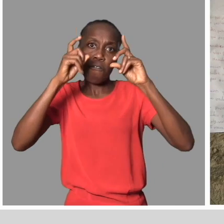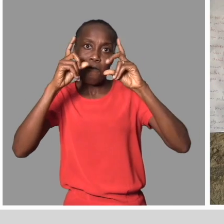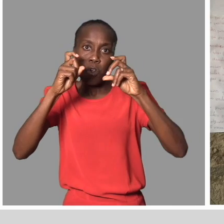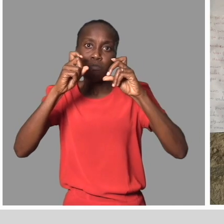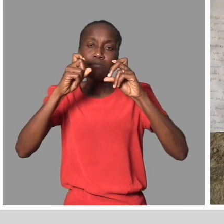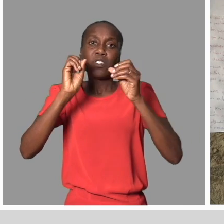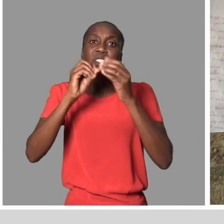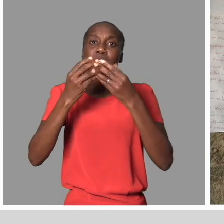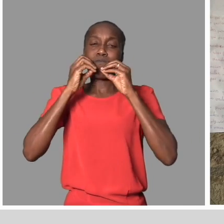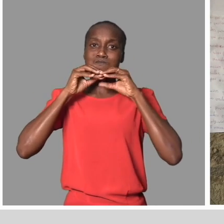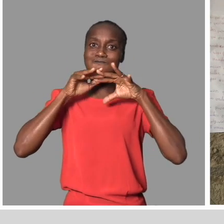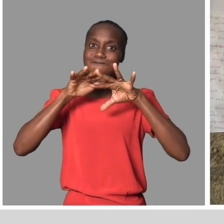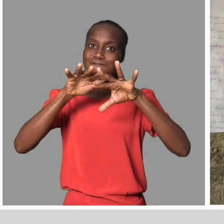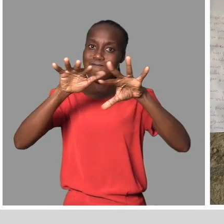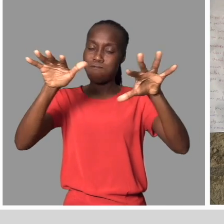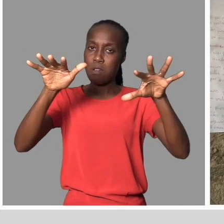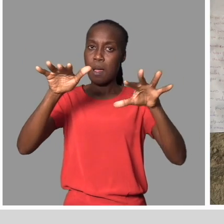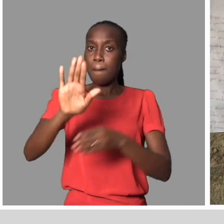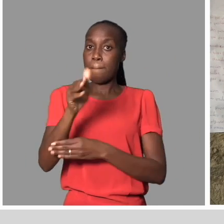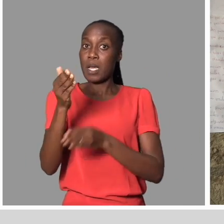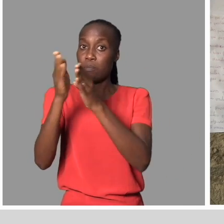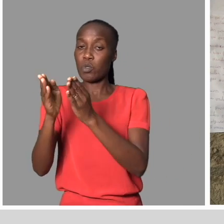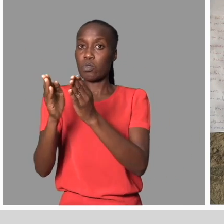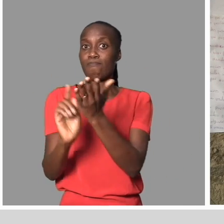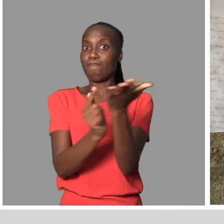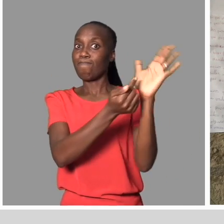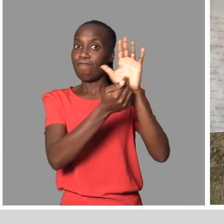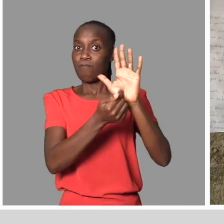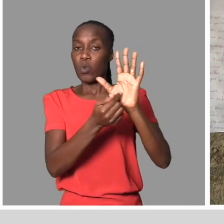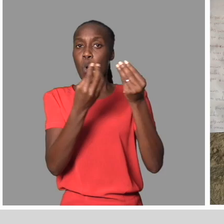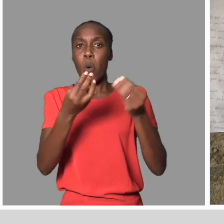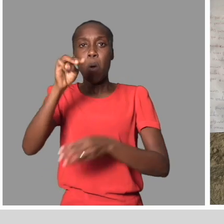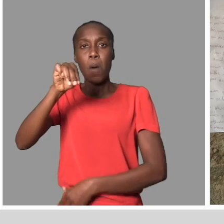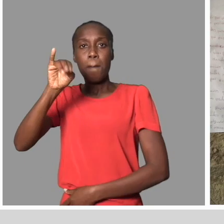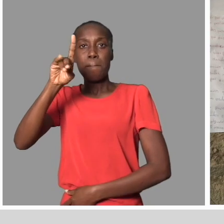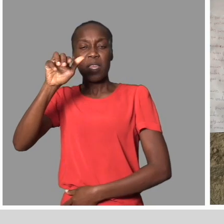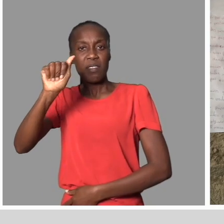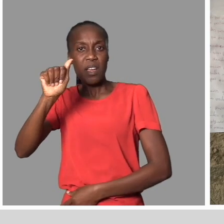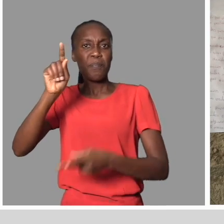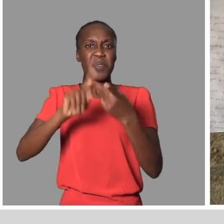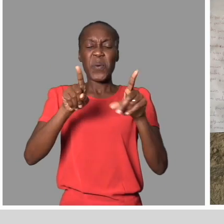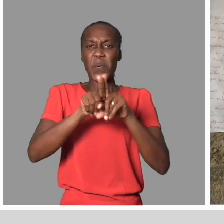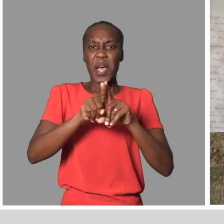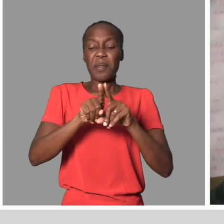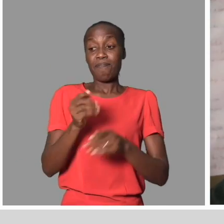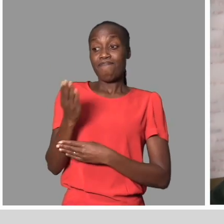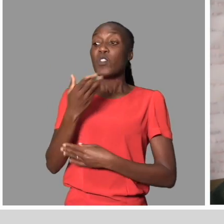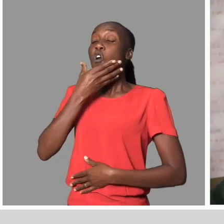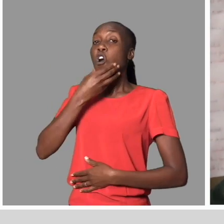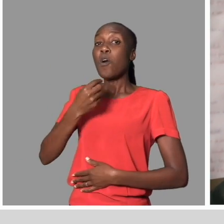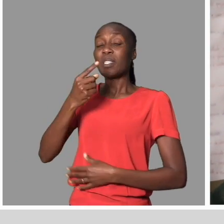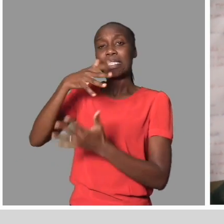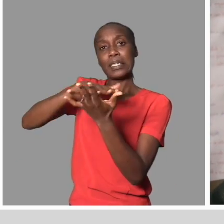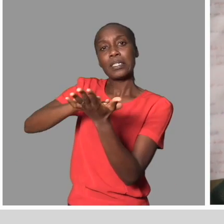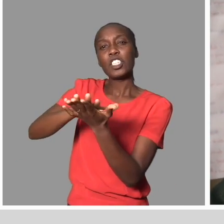publicarmos às pessoas de boa fé através da mídia para que pudessem nos ajudar. O pastor